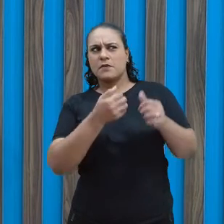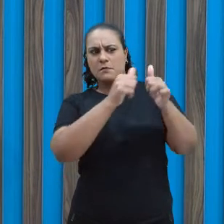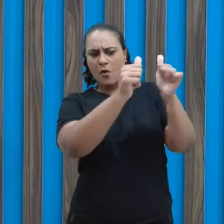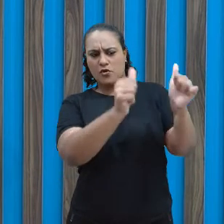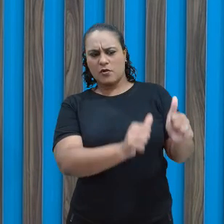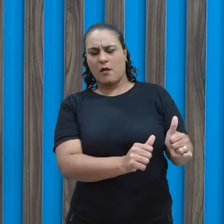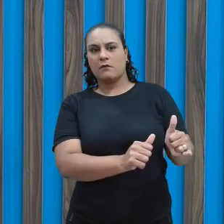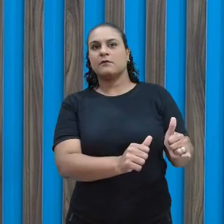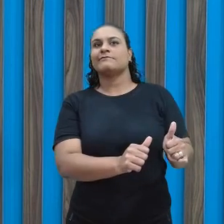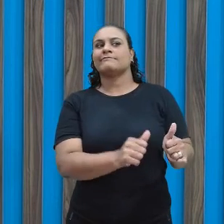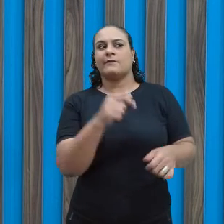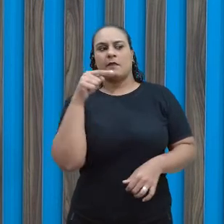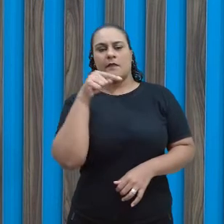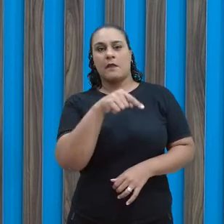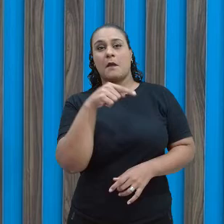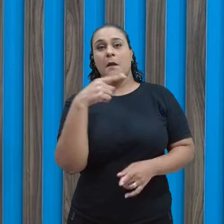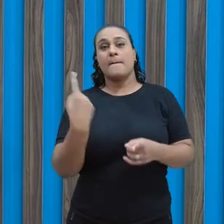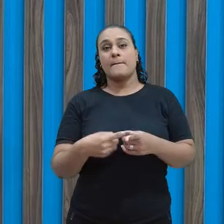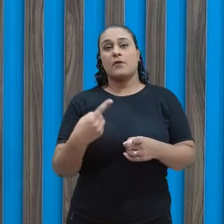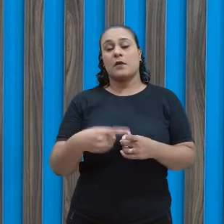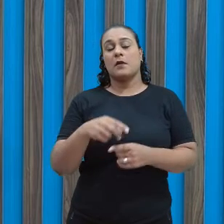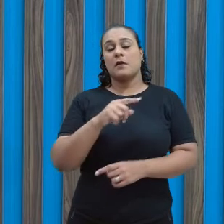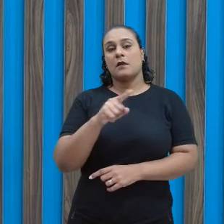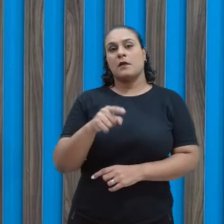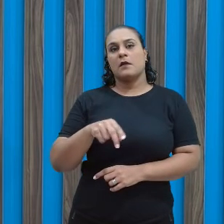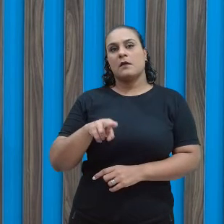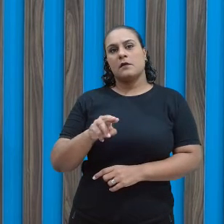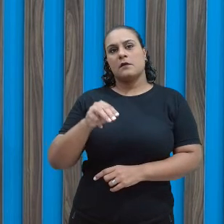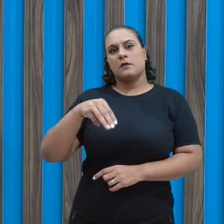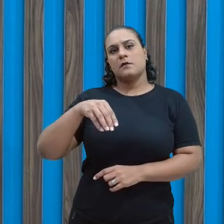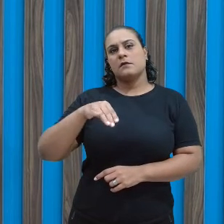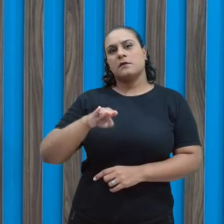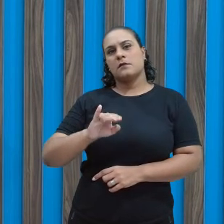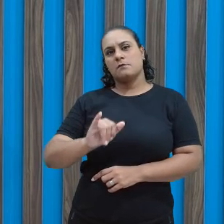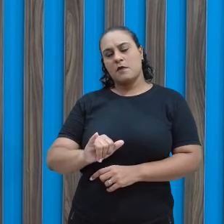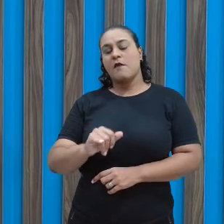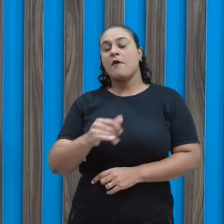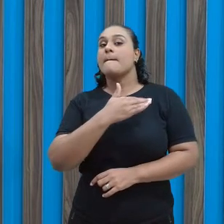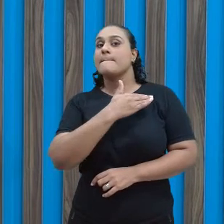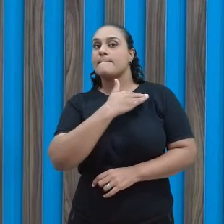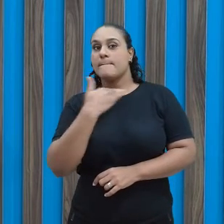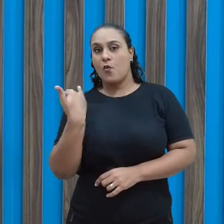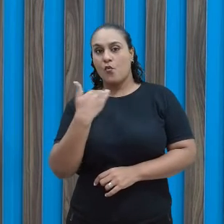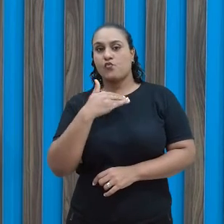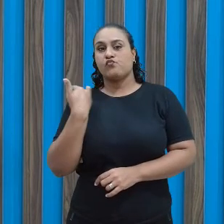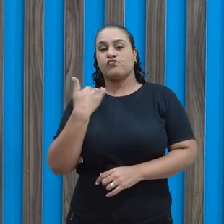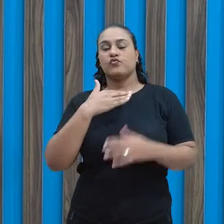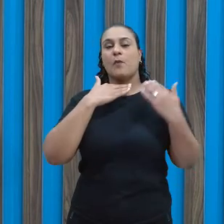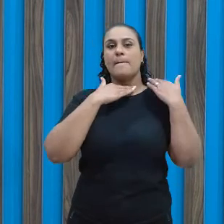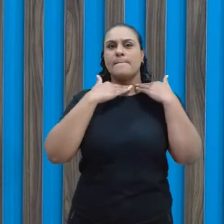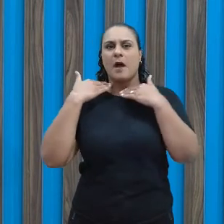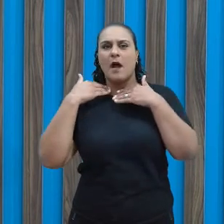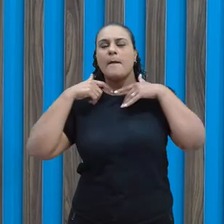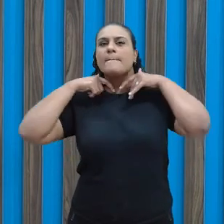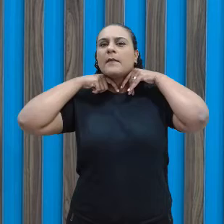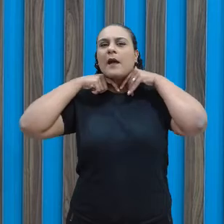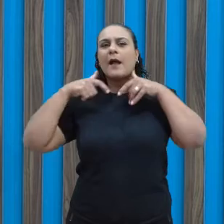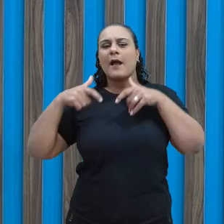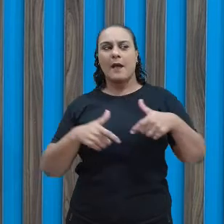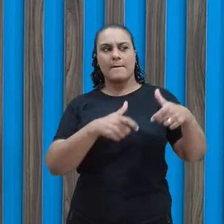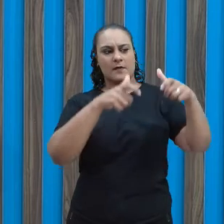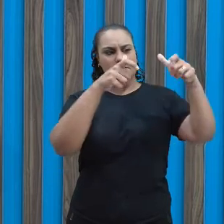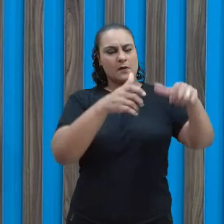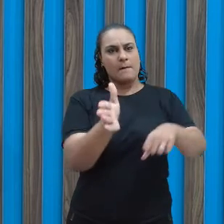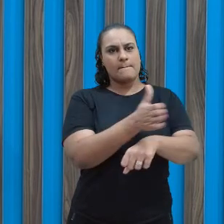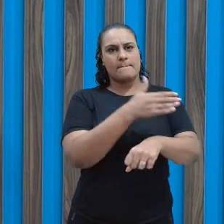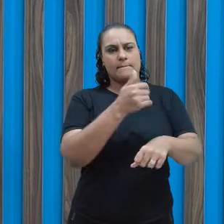lá justamente porque quando o Zumbi foi morto e decapitado, colocaram lá naquela praça a cabeça dele, para que